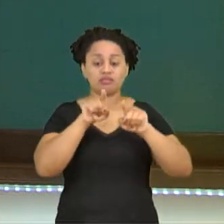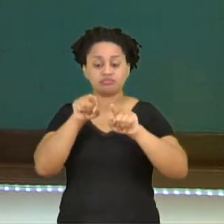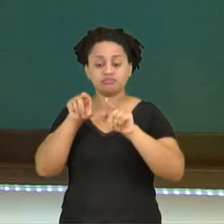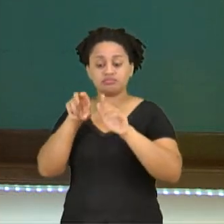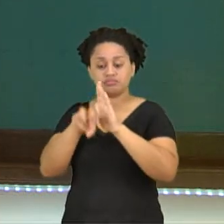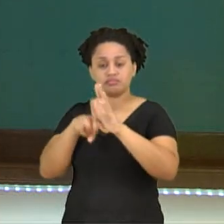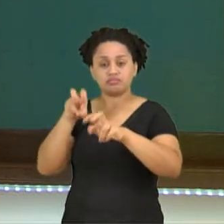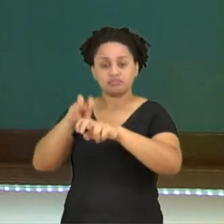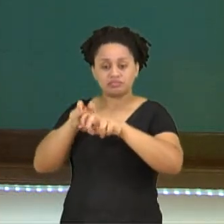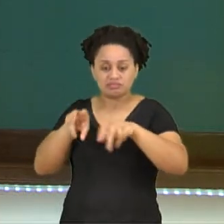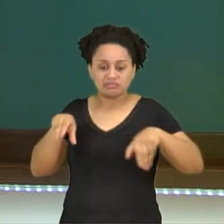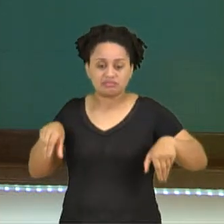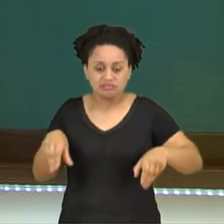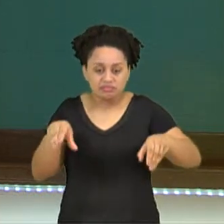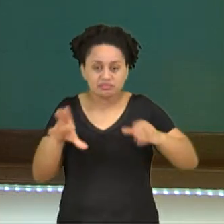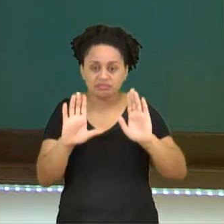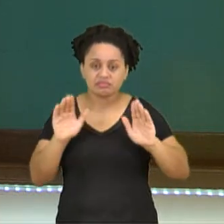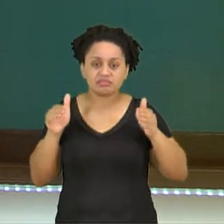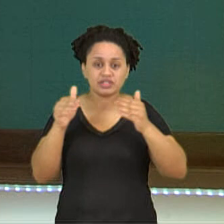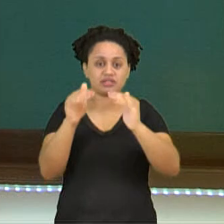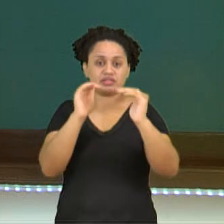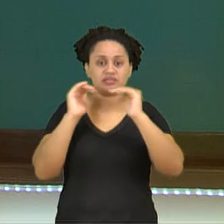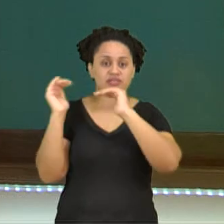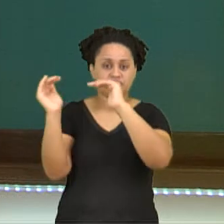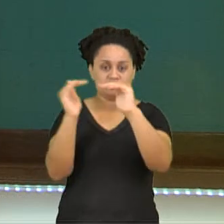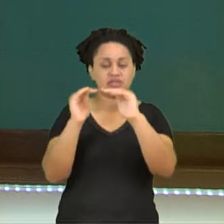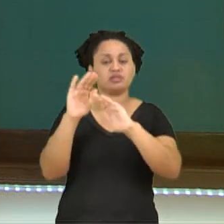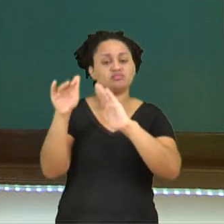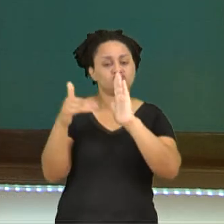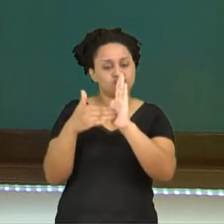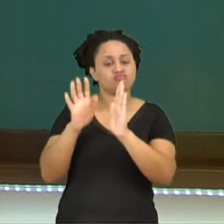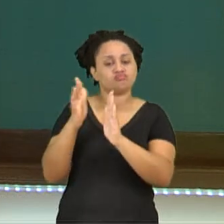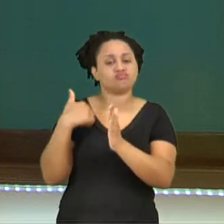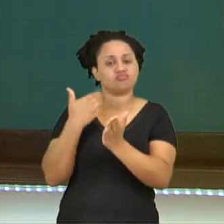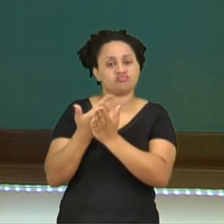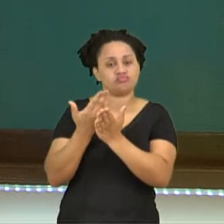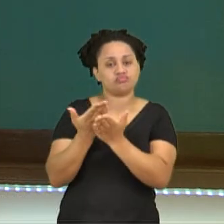todas essas nós vimos durante a aula,